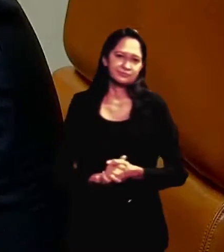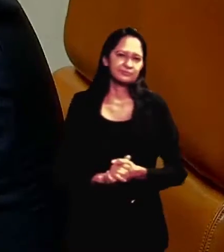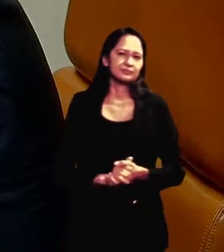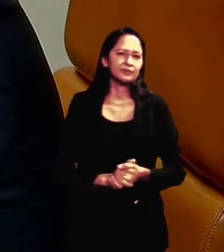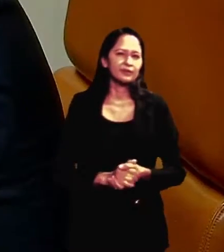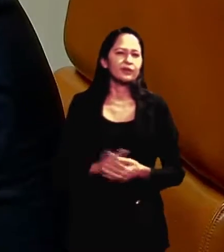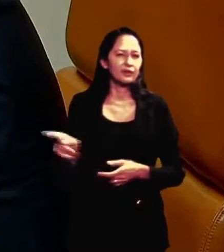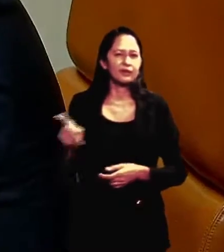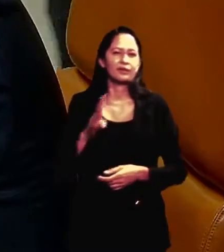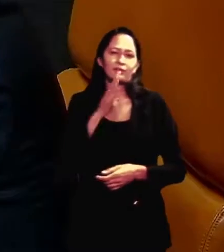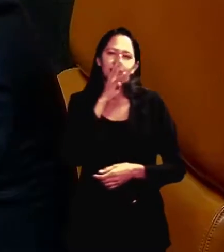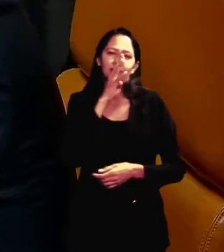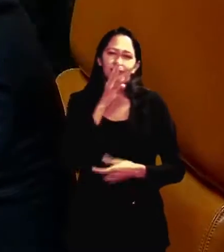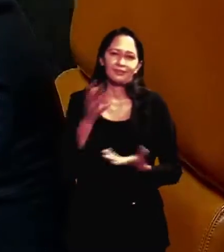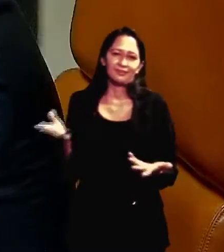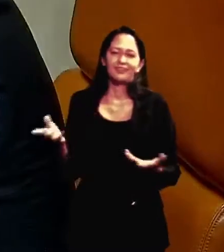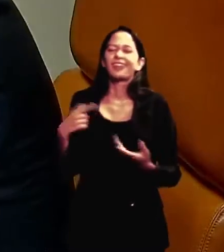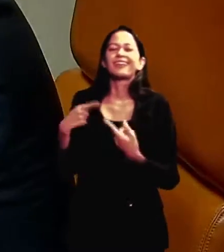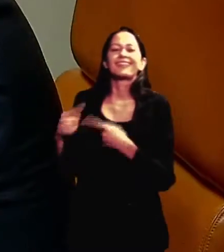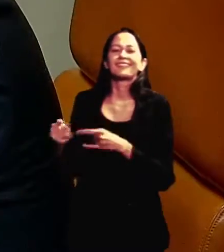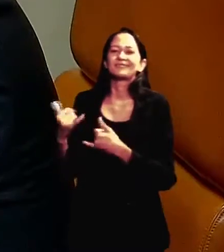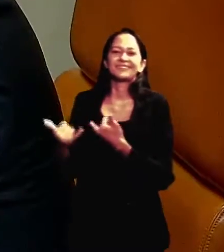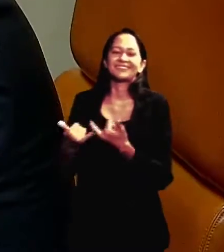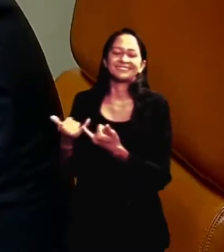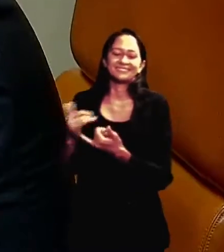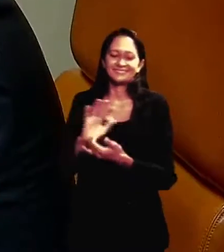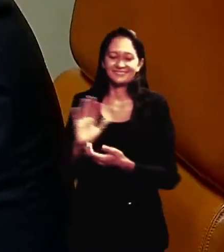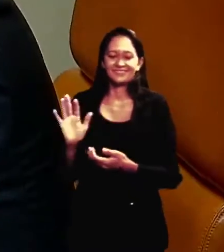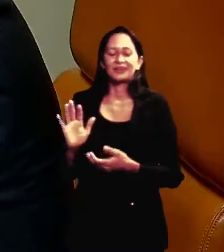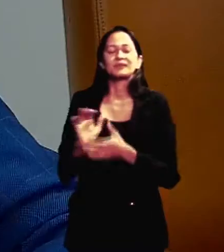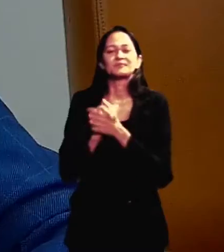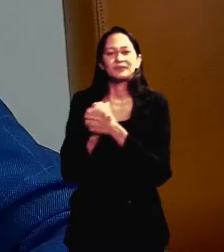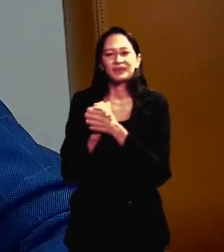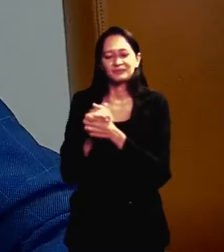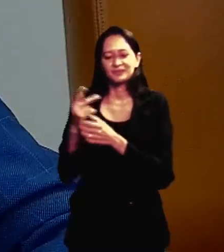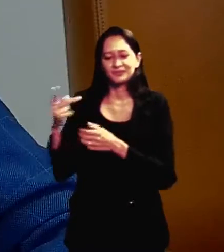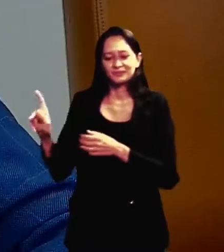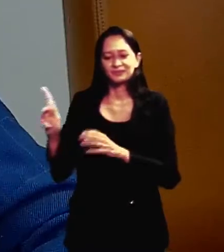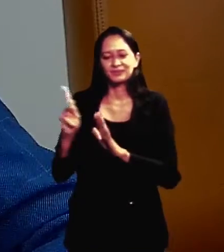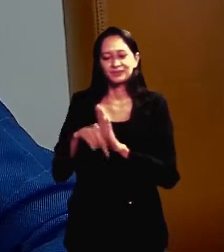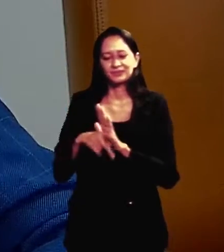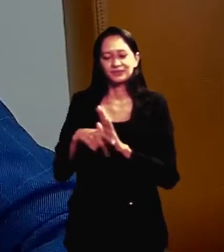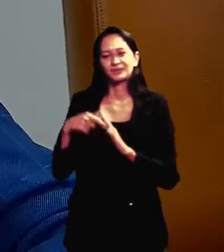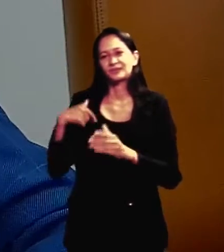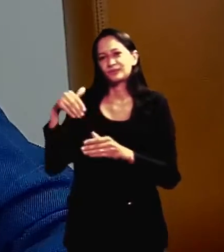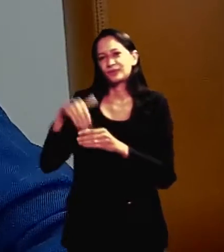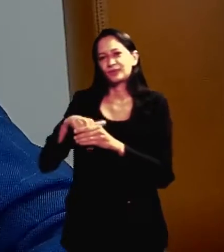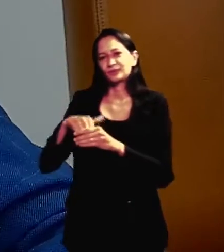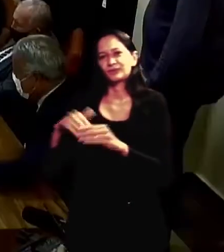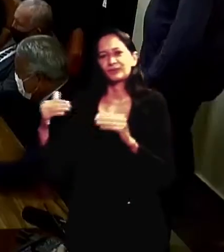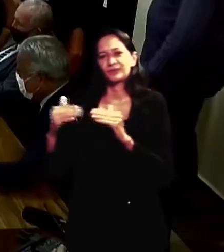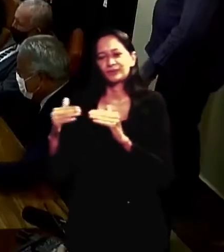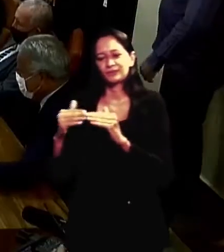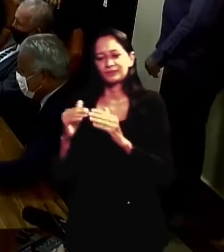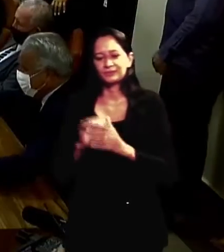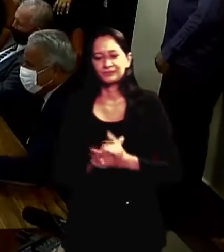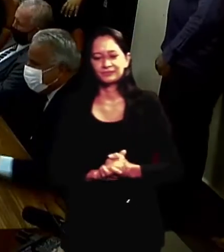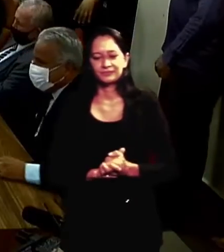Tá vendo como é que tá? Tô brincando, chefe. Parabéns pelo projeto. Já tem meu voto de aprovação, viu?